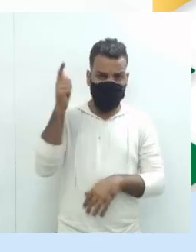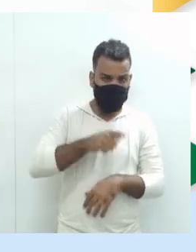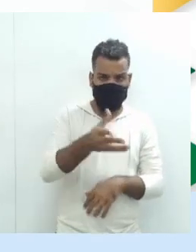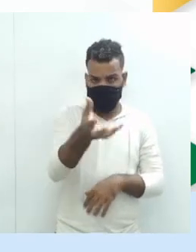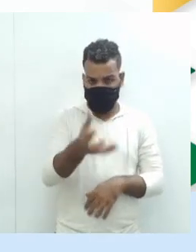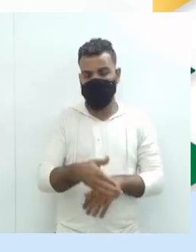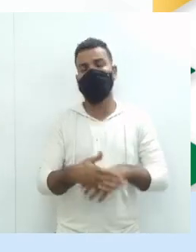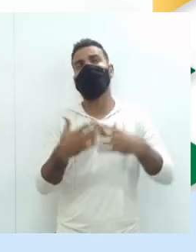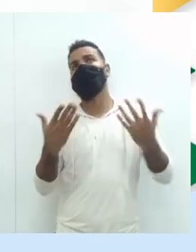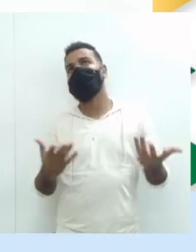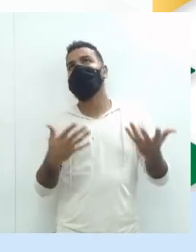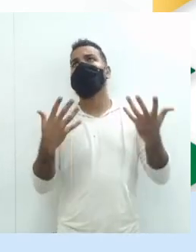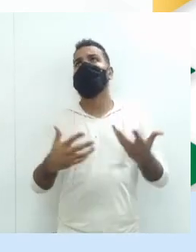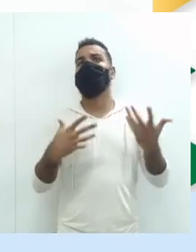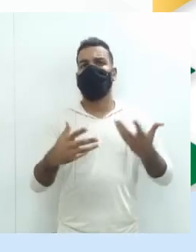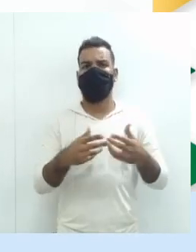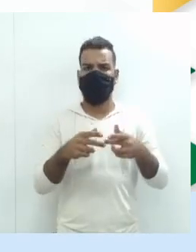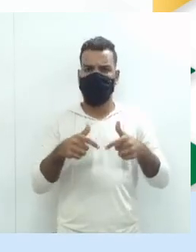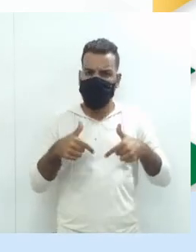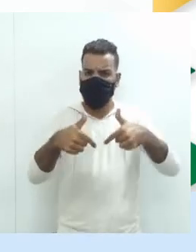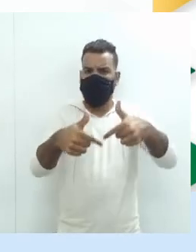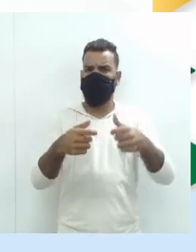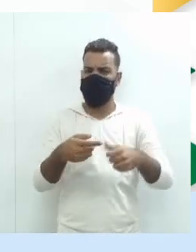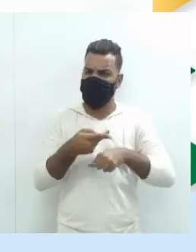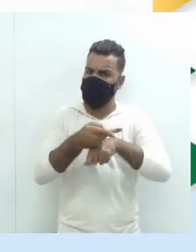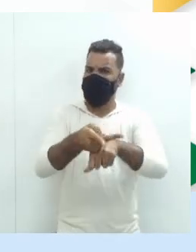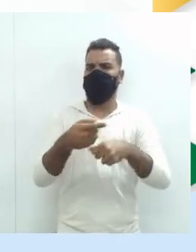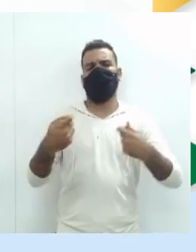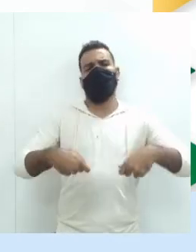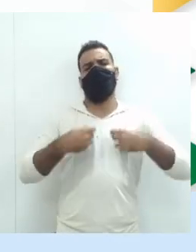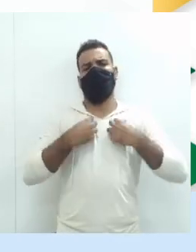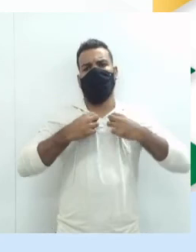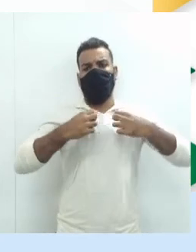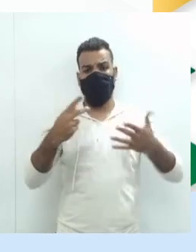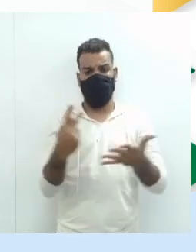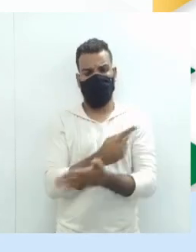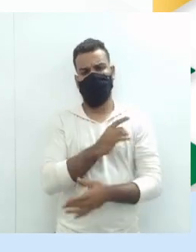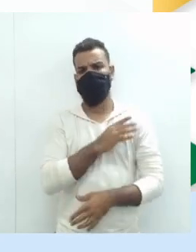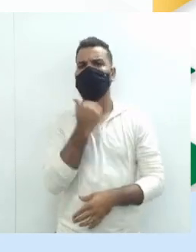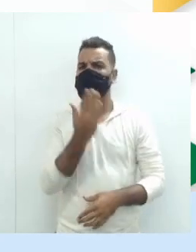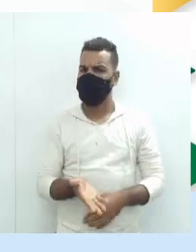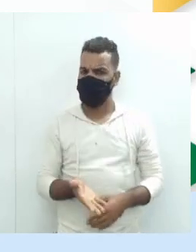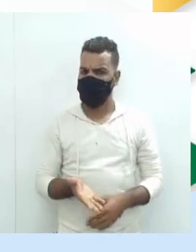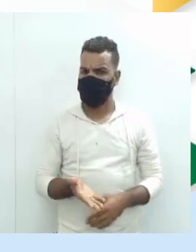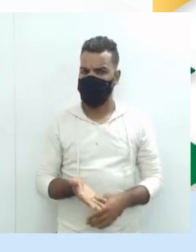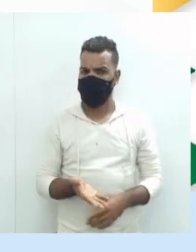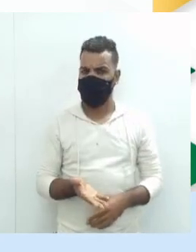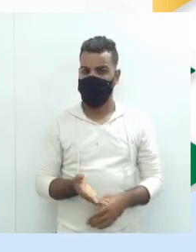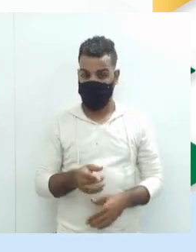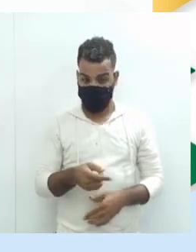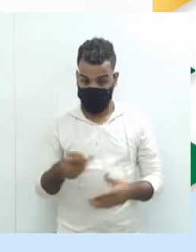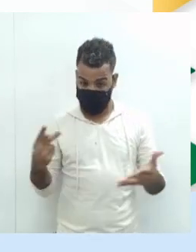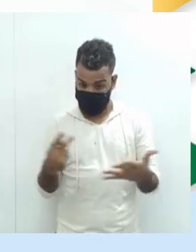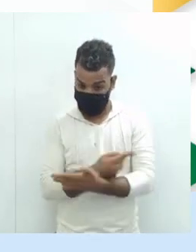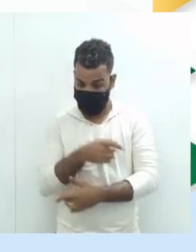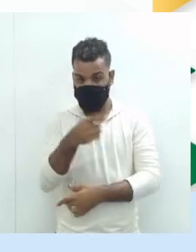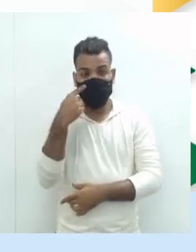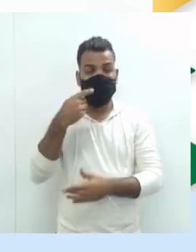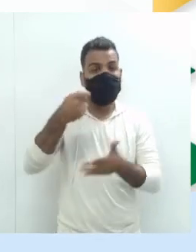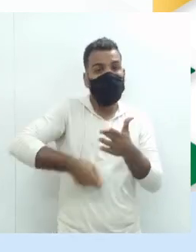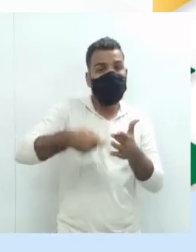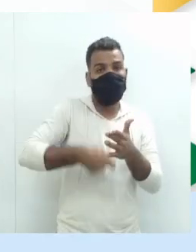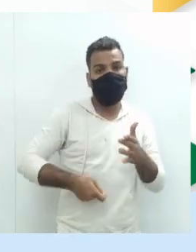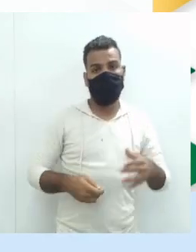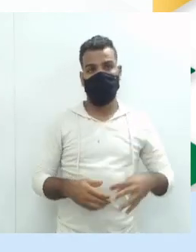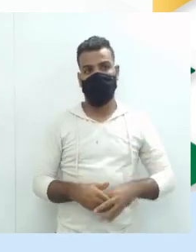você tem que correr atrás, você tem que ir atrás, sem medo de errar. Porque se errar, é porque você tentou, não é verdade? Então,